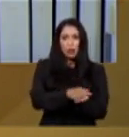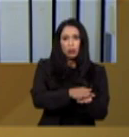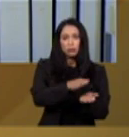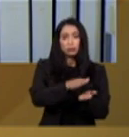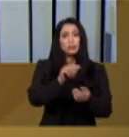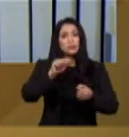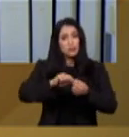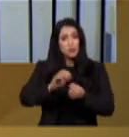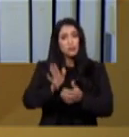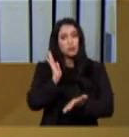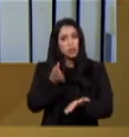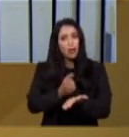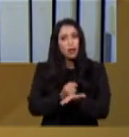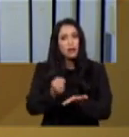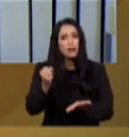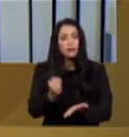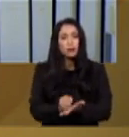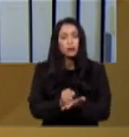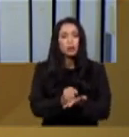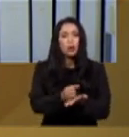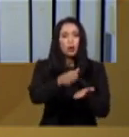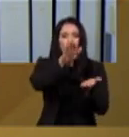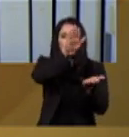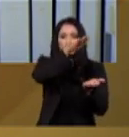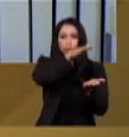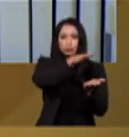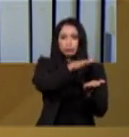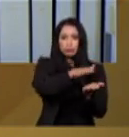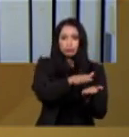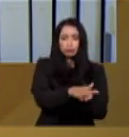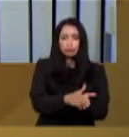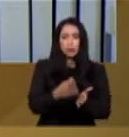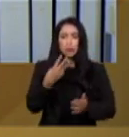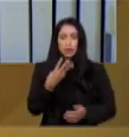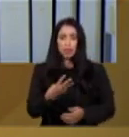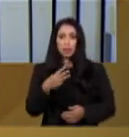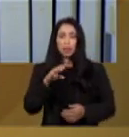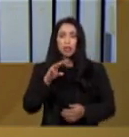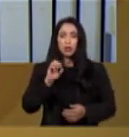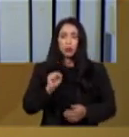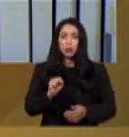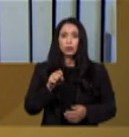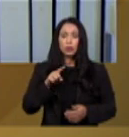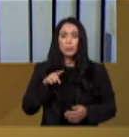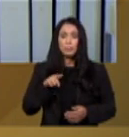37.525 feitos e foram baixados 38.002.